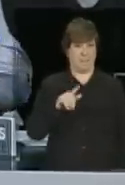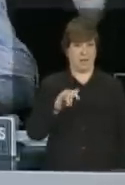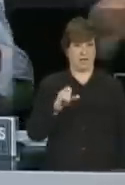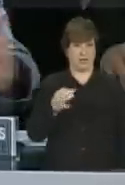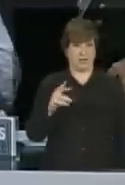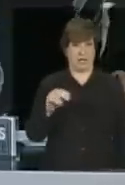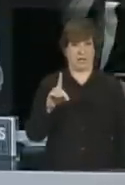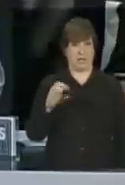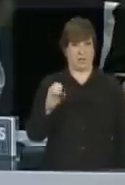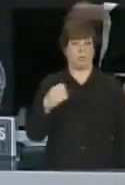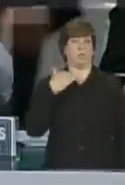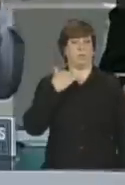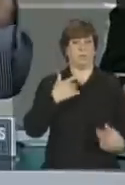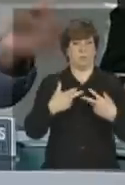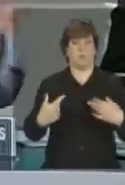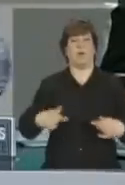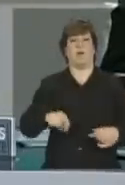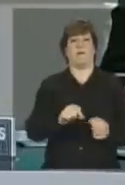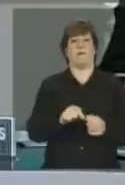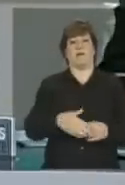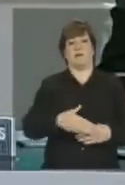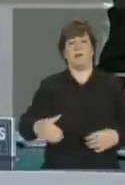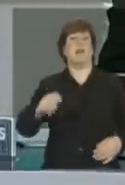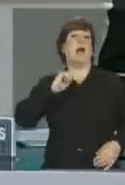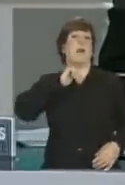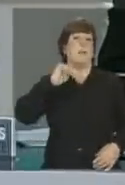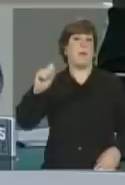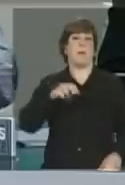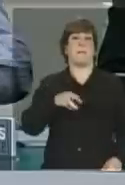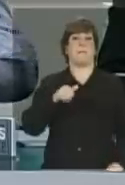sendo propostos, e nós vamos conduzir isso nos meses de abril e de maio.